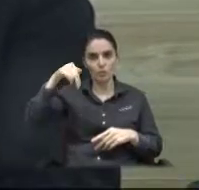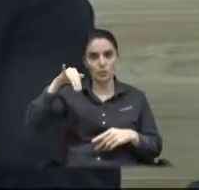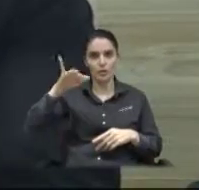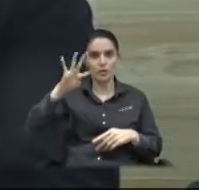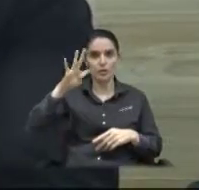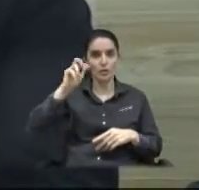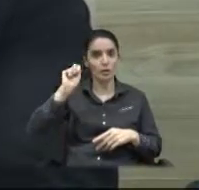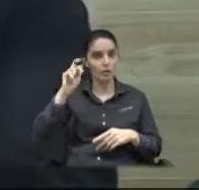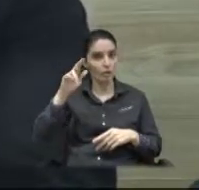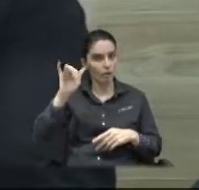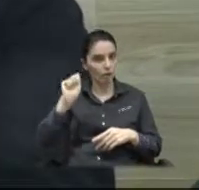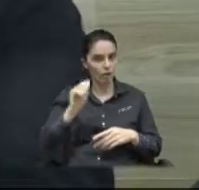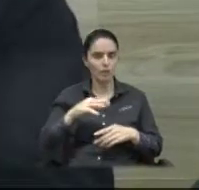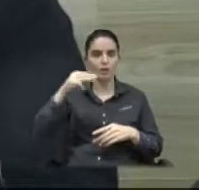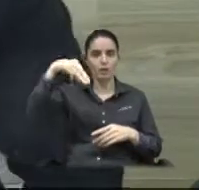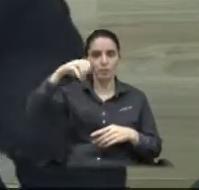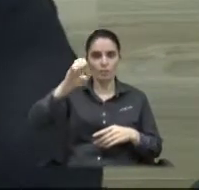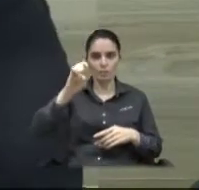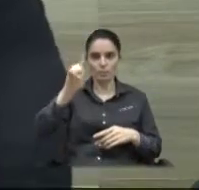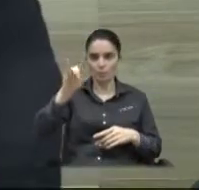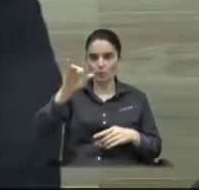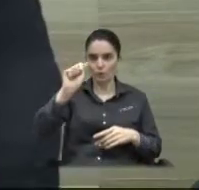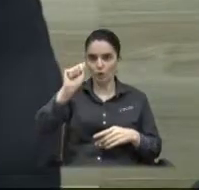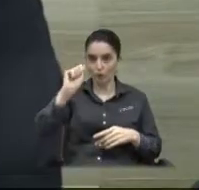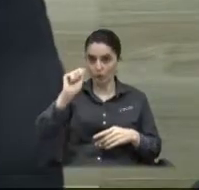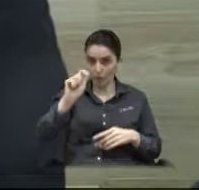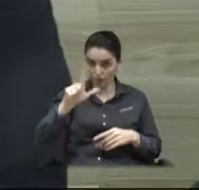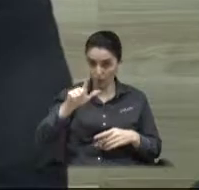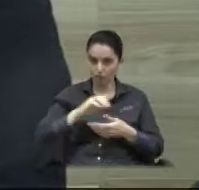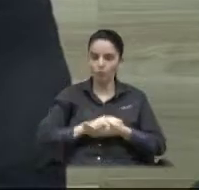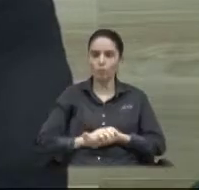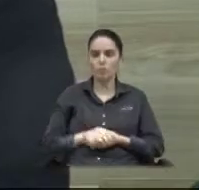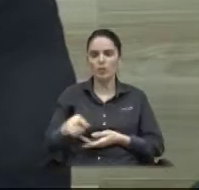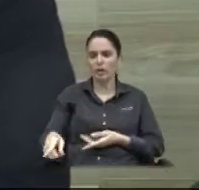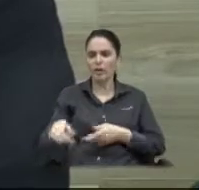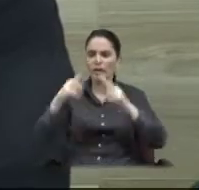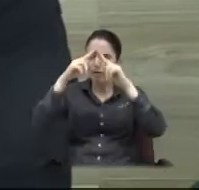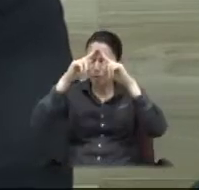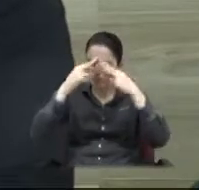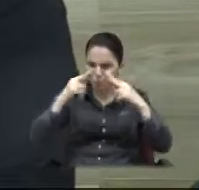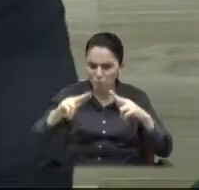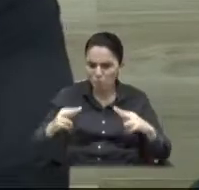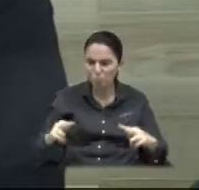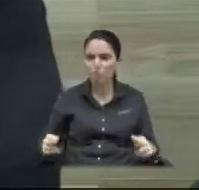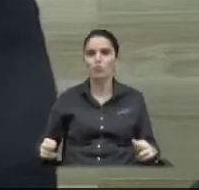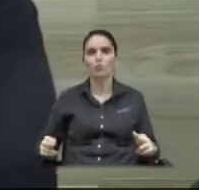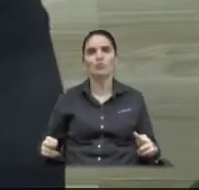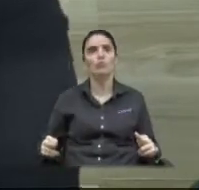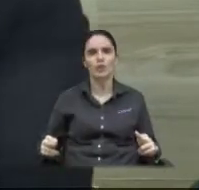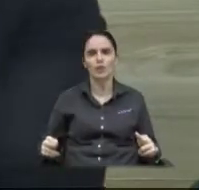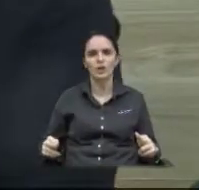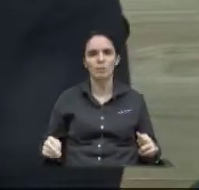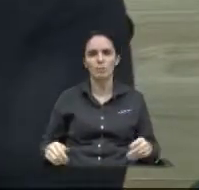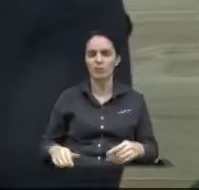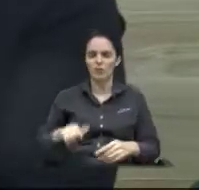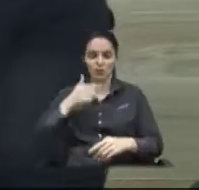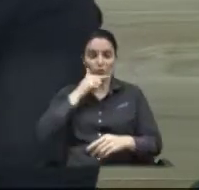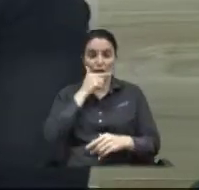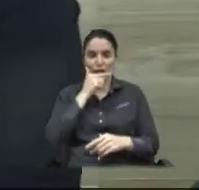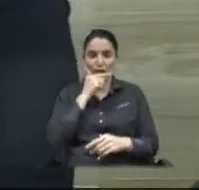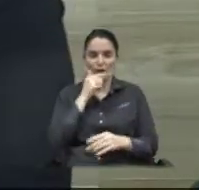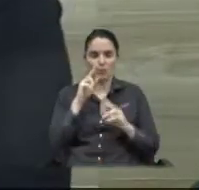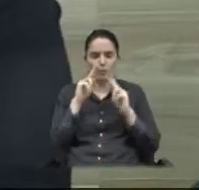Na verdade, ele é uma pessoa extremamente humilde. Não sei se alguém de vocês conhece o Dr. Romalino, mas ele é de uma simpatia, de uma